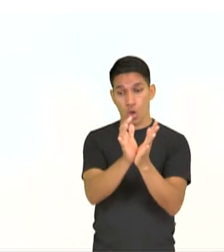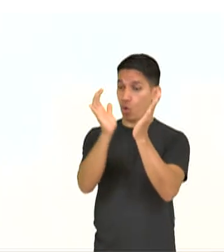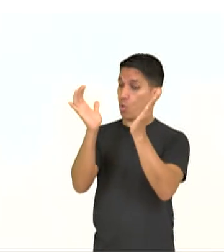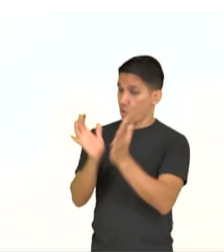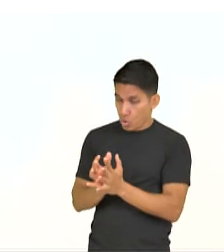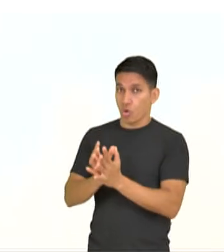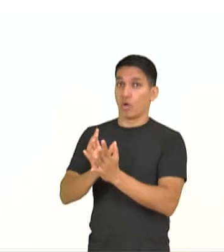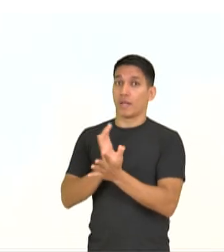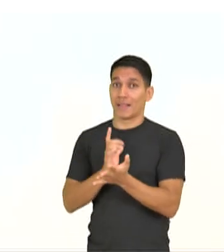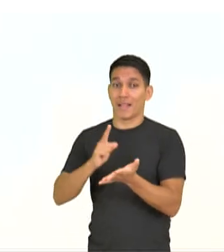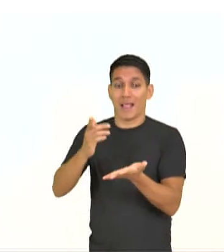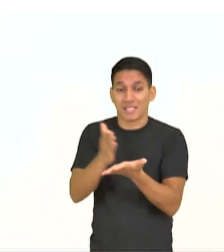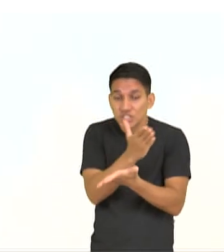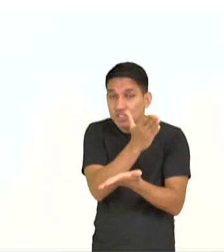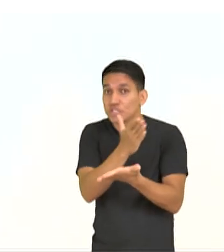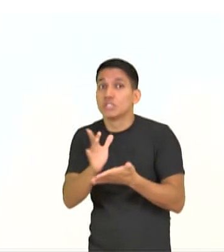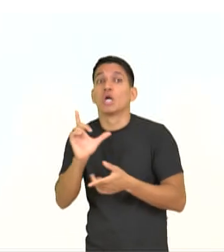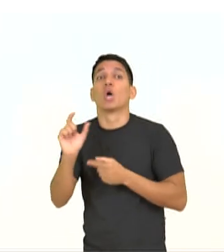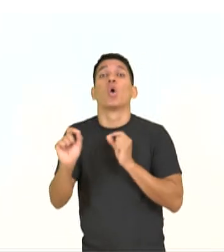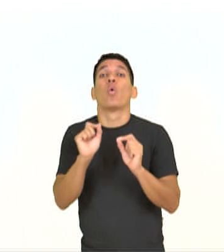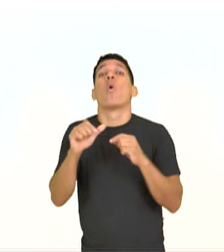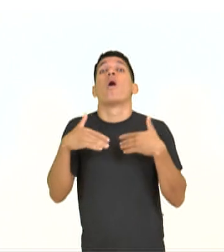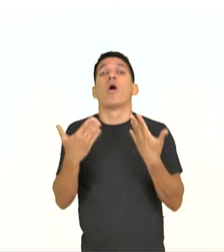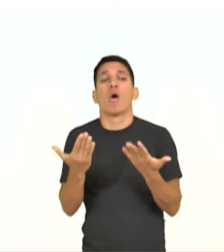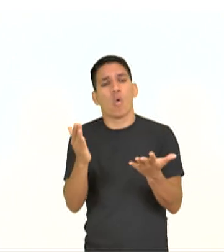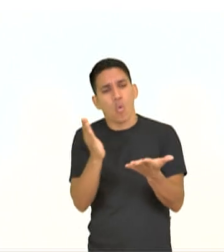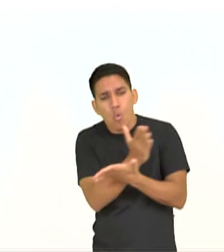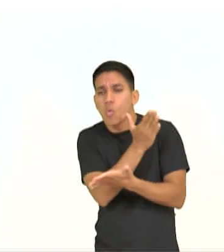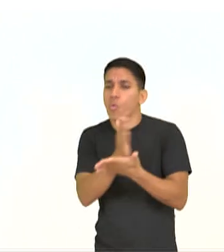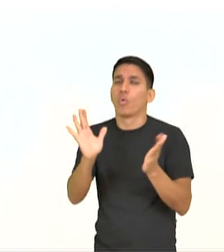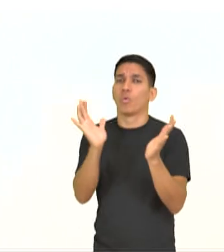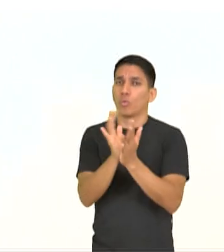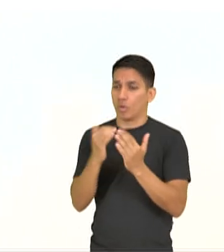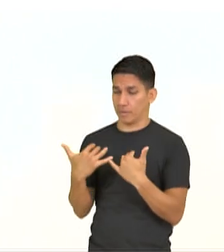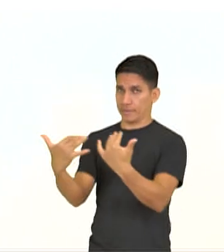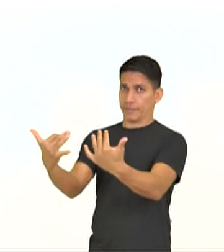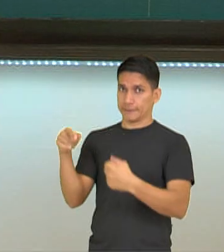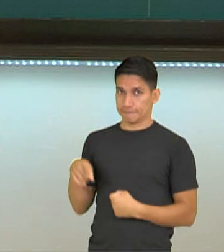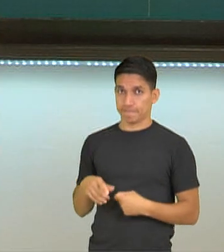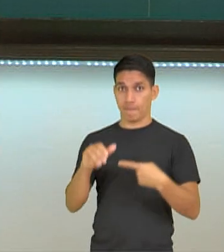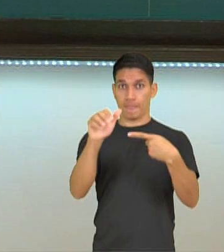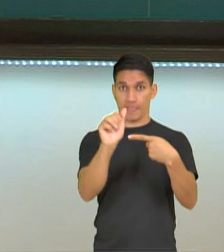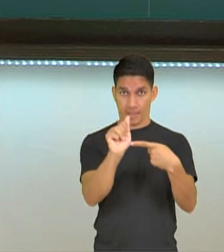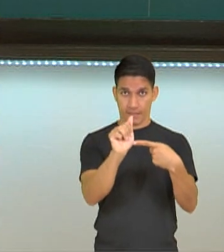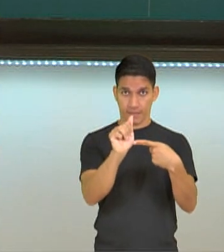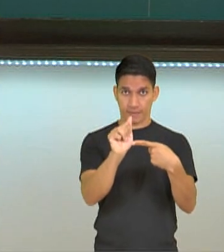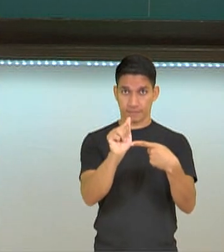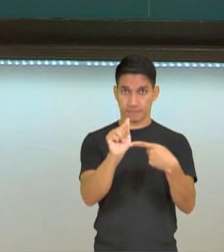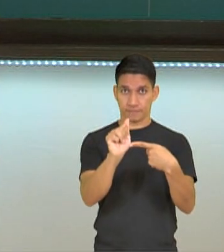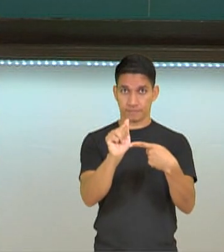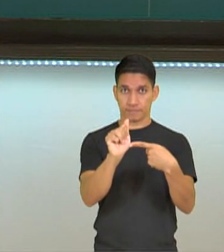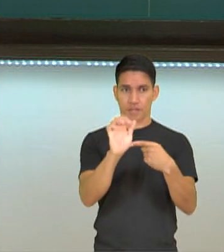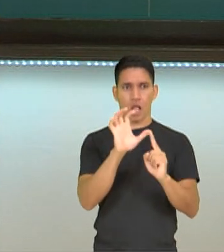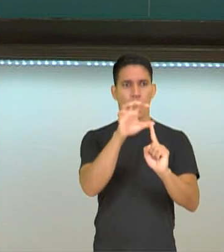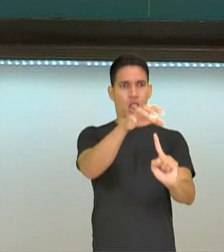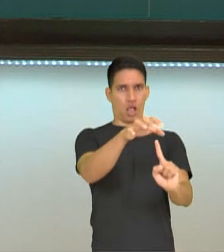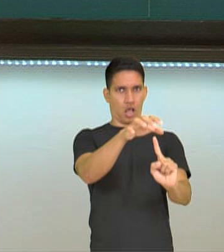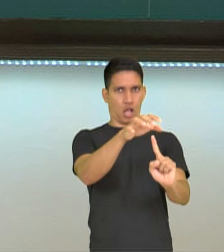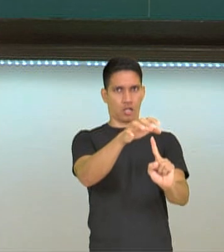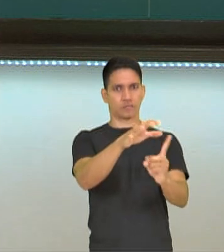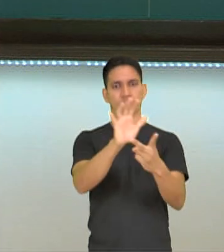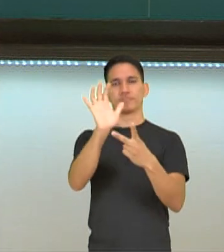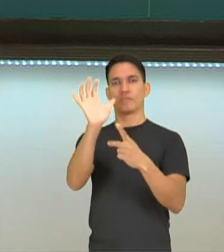encontrava-se dividido, entre que grupos encontrava-se dividido o parlamento? Letra A, Câmara dos Lordes e Câmara